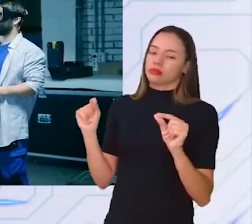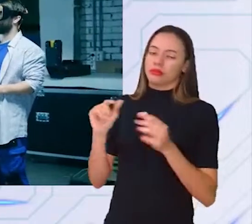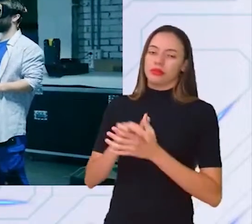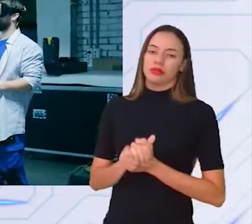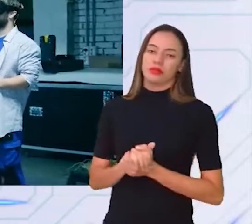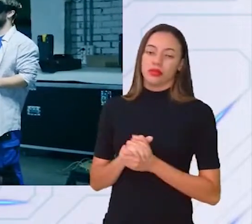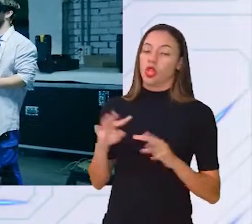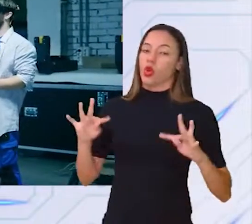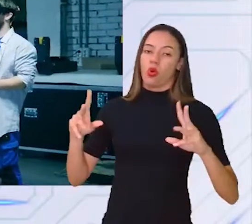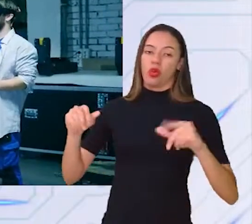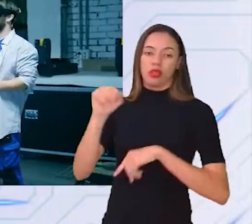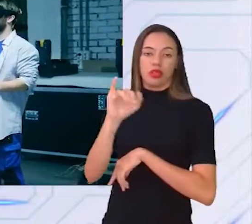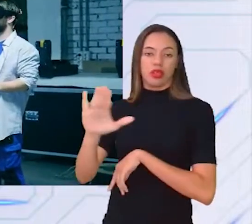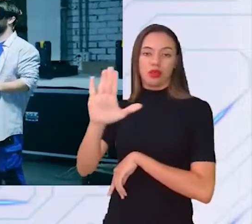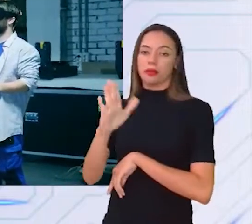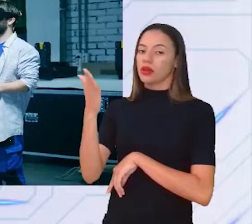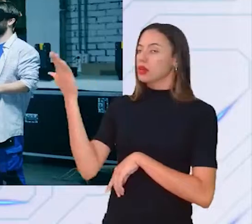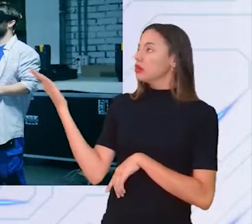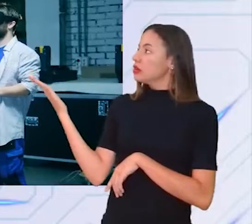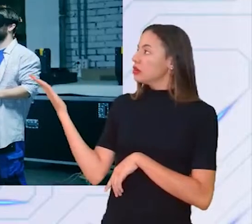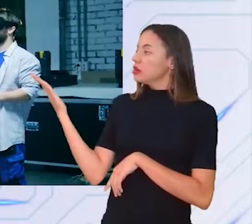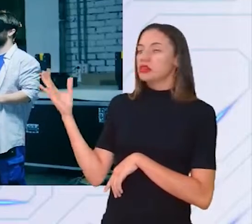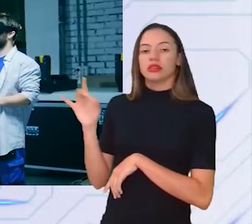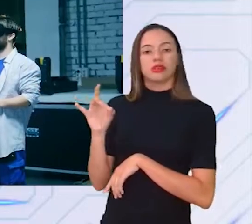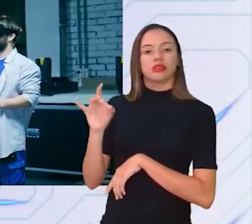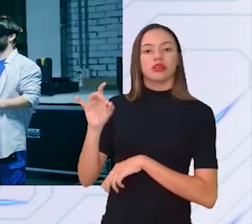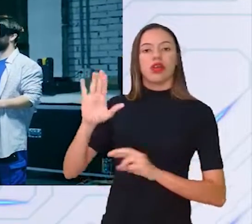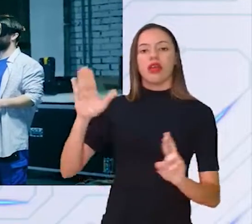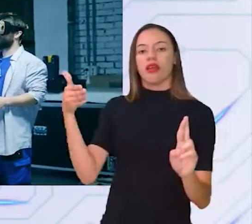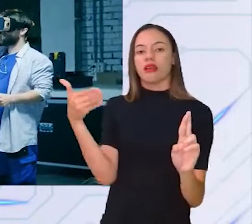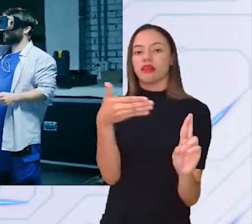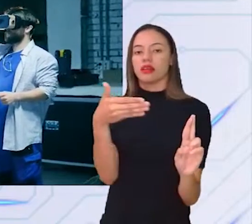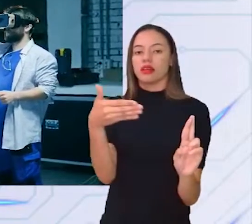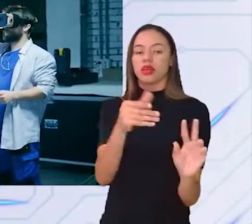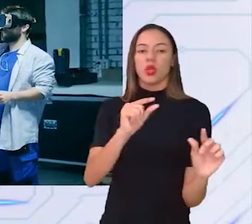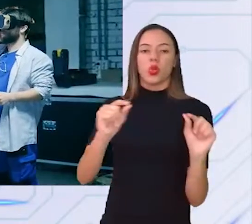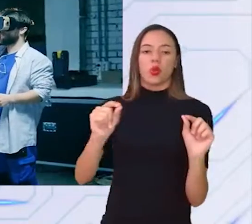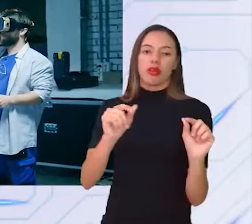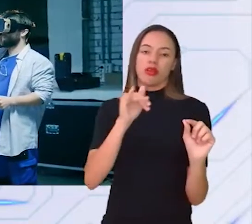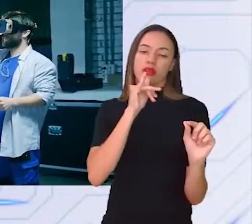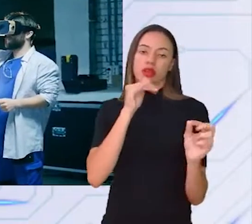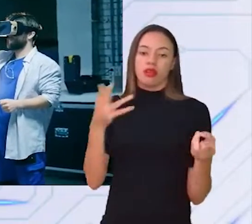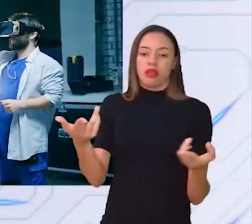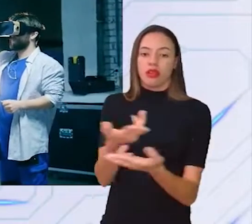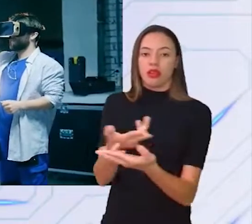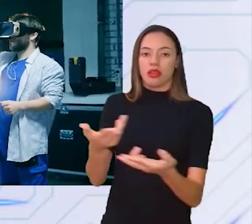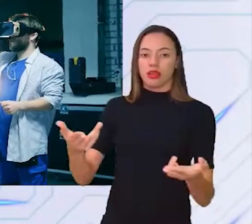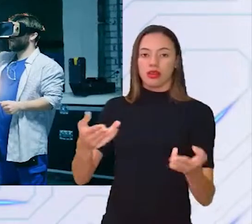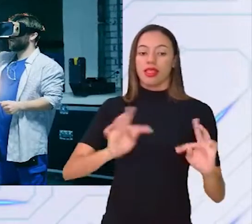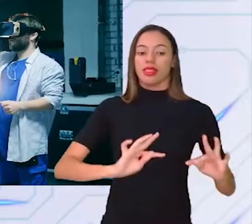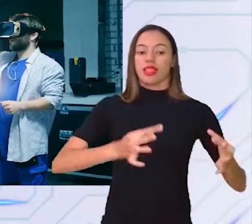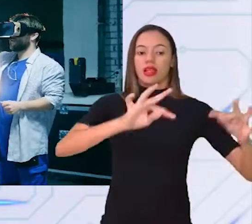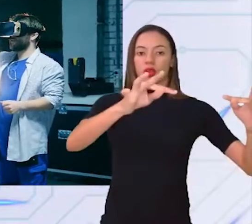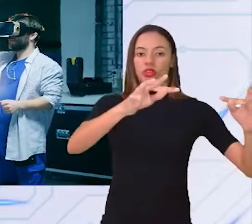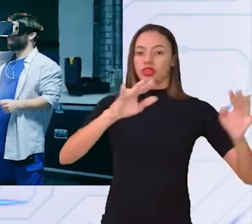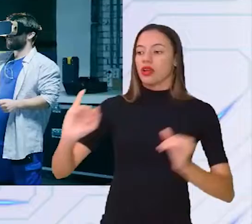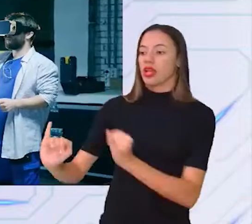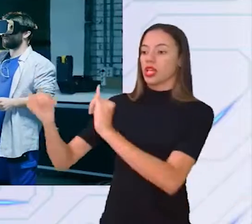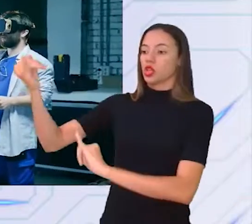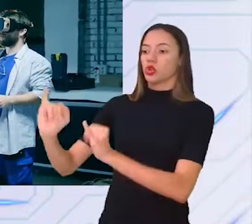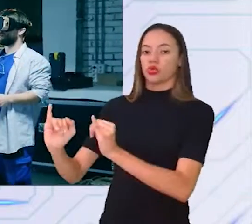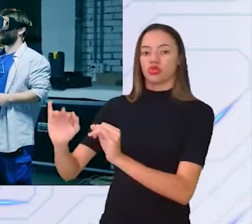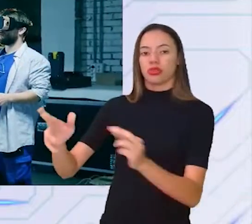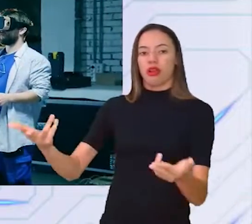essas imagens aí, a gente trouxe como referência a essa relação da tecnologia com a indústria,